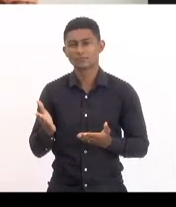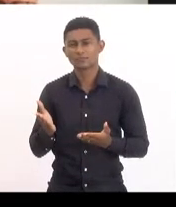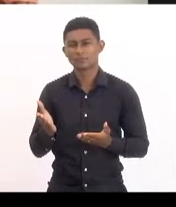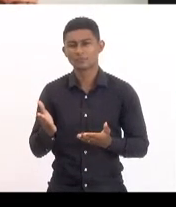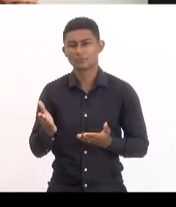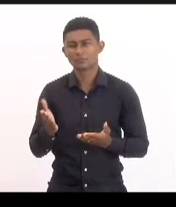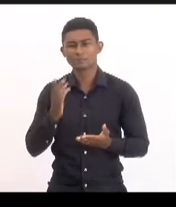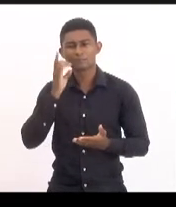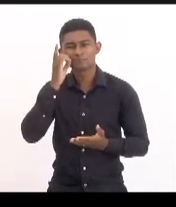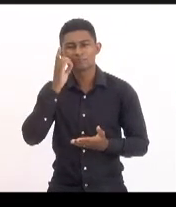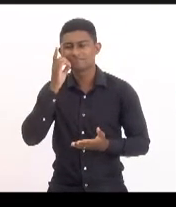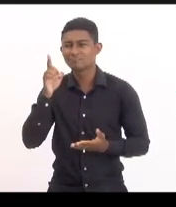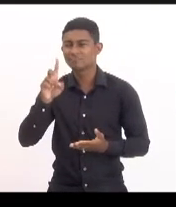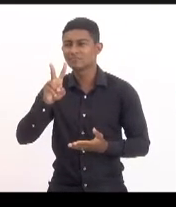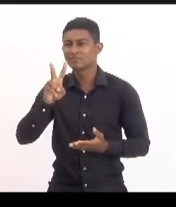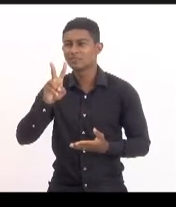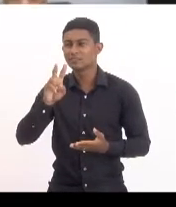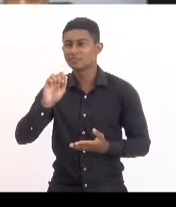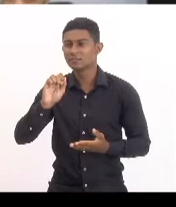Deputado Valdec.